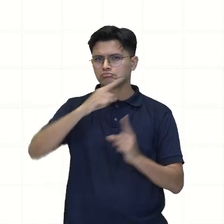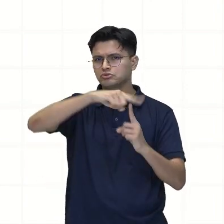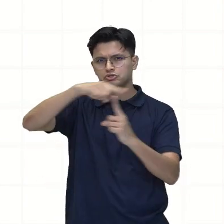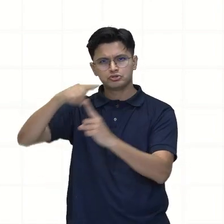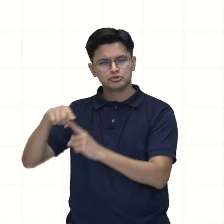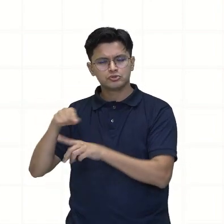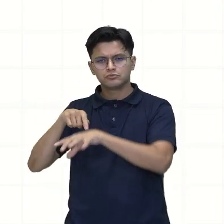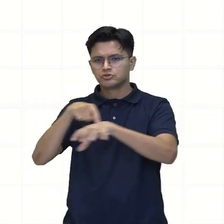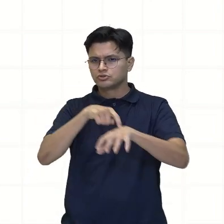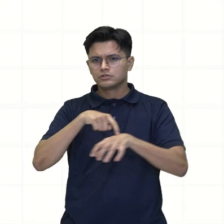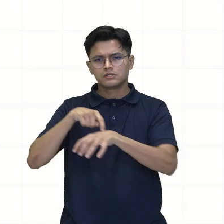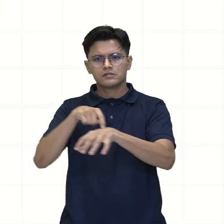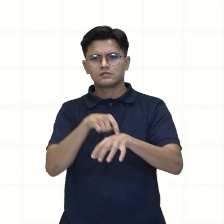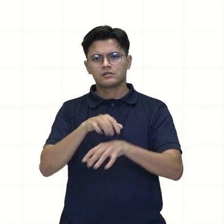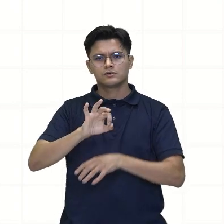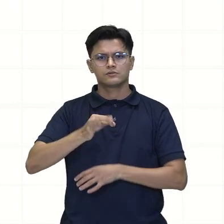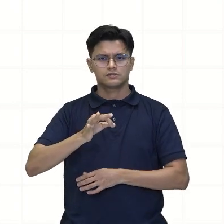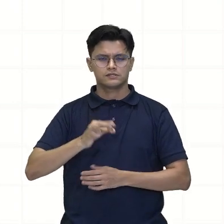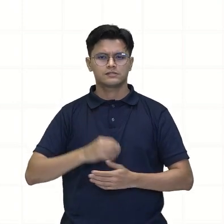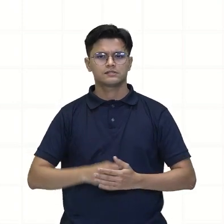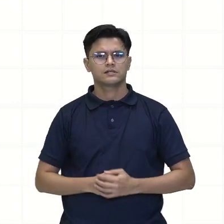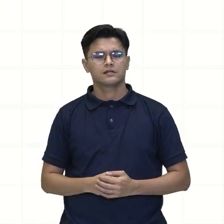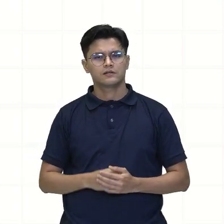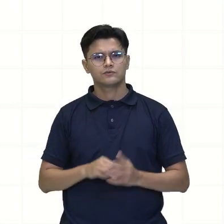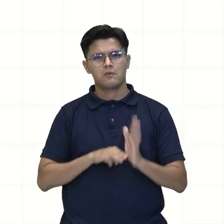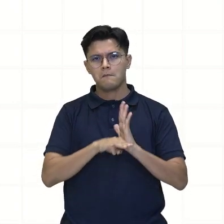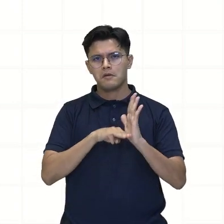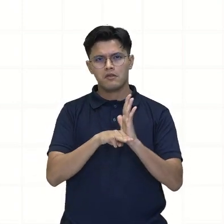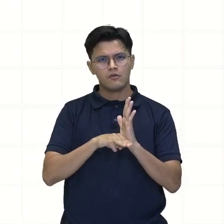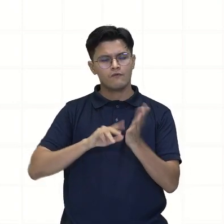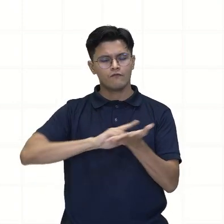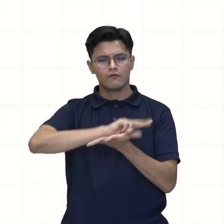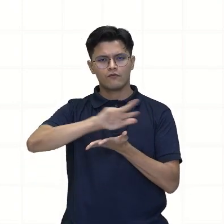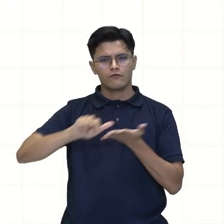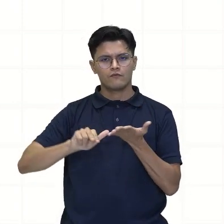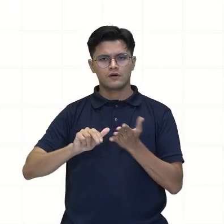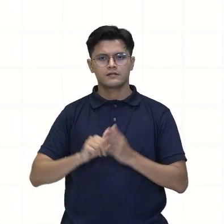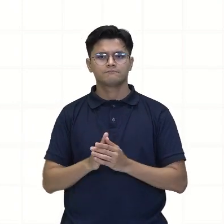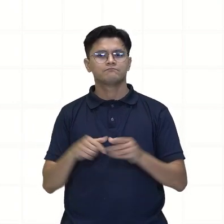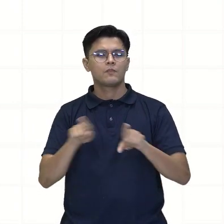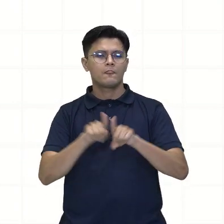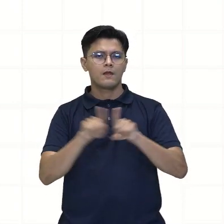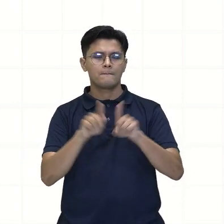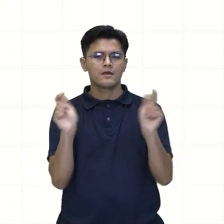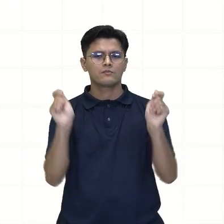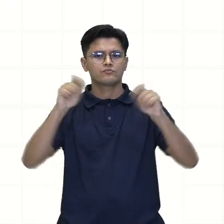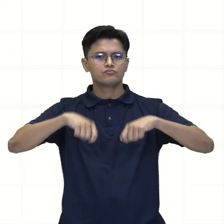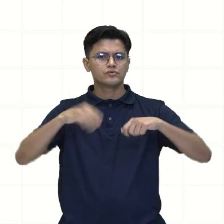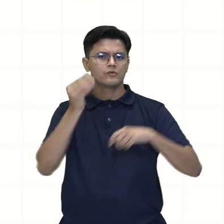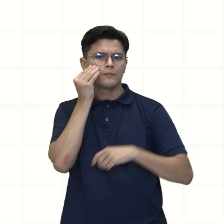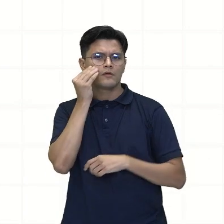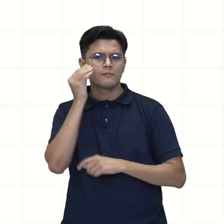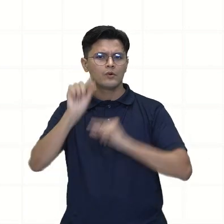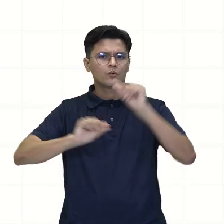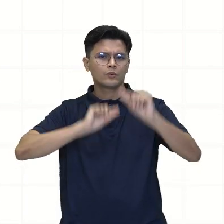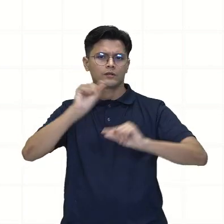que se utiliza aí, os diferentes métodos de irrigação. E aí a gente observa também